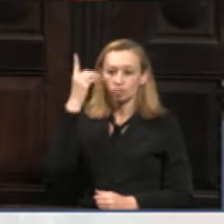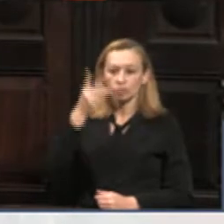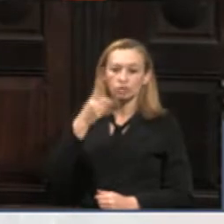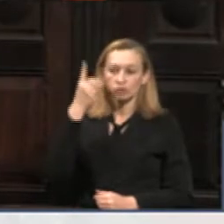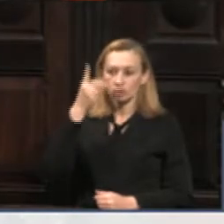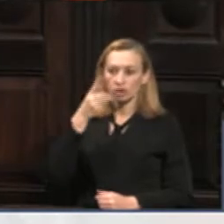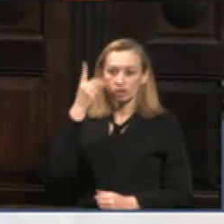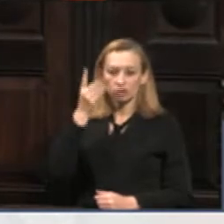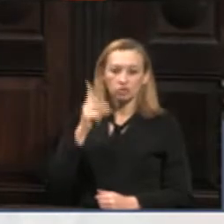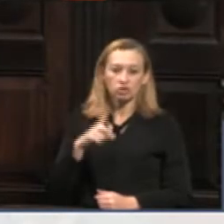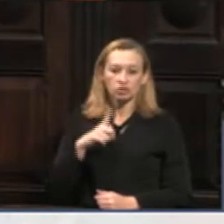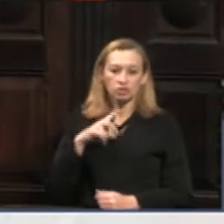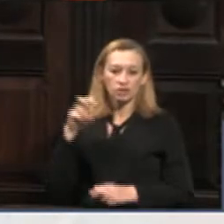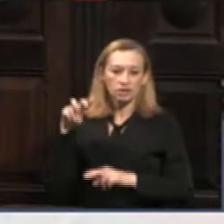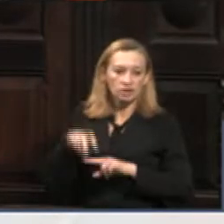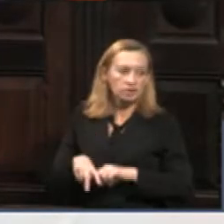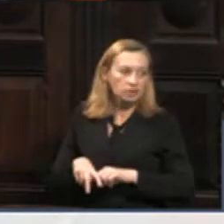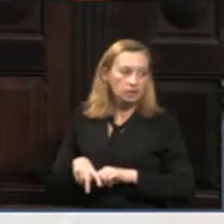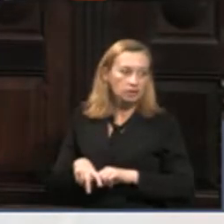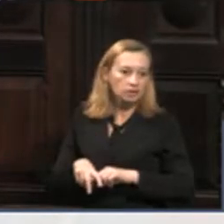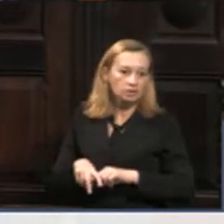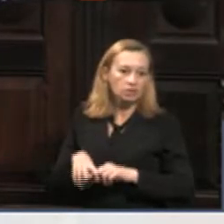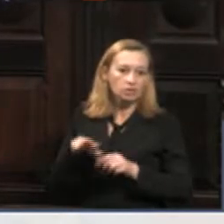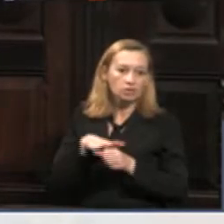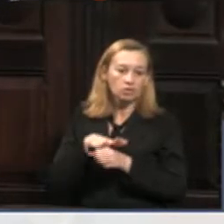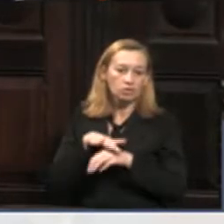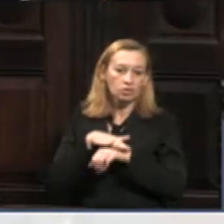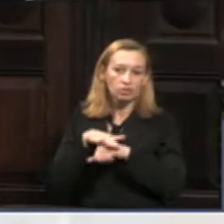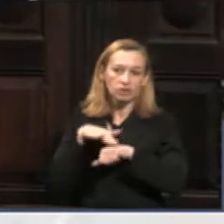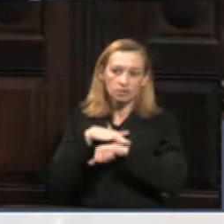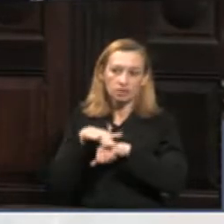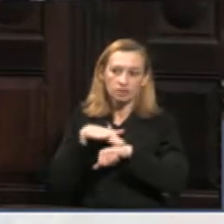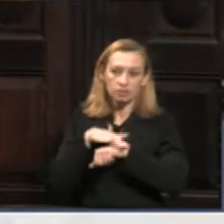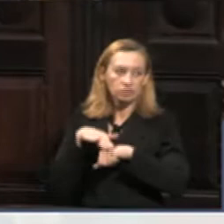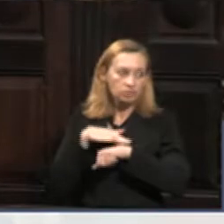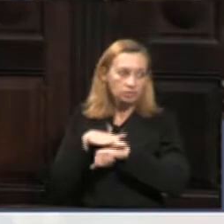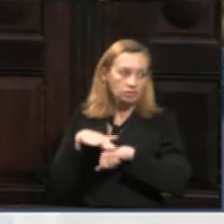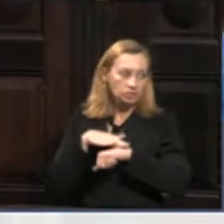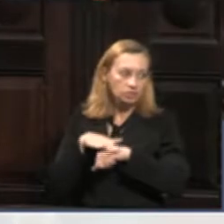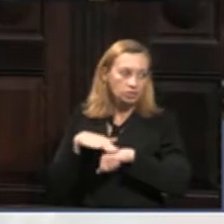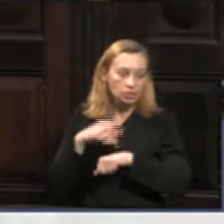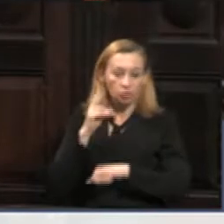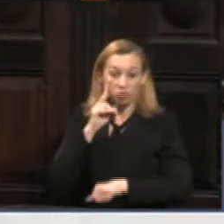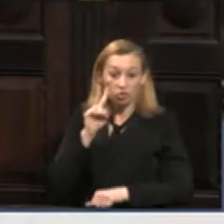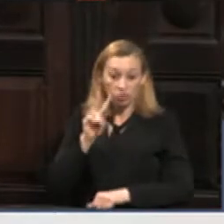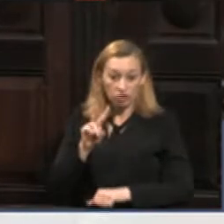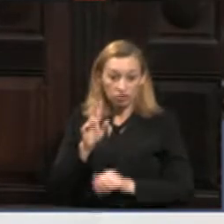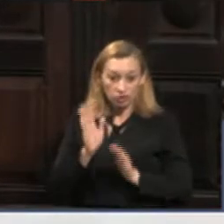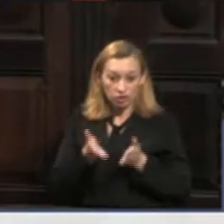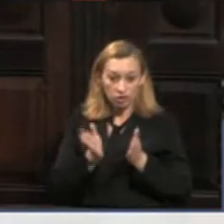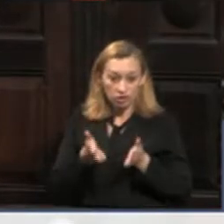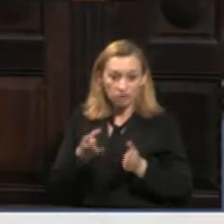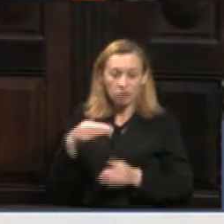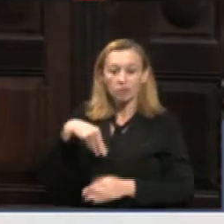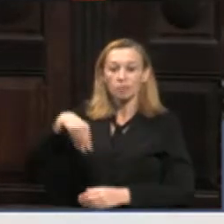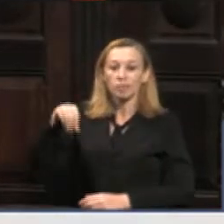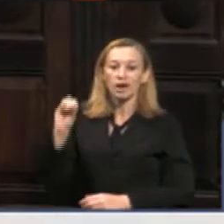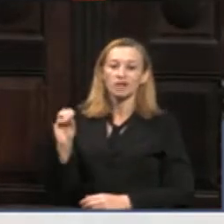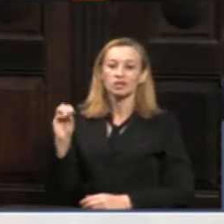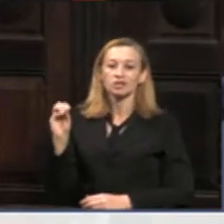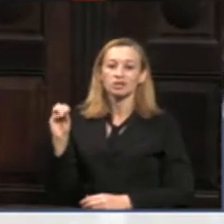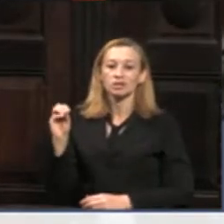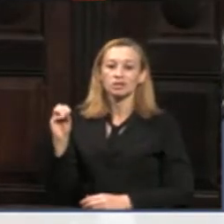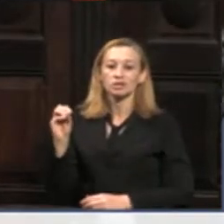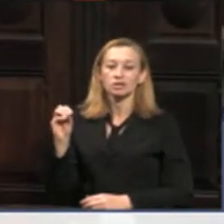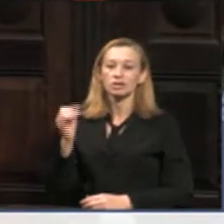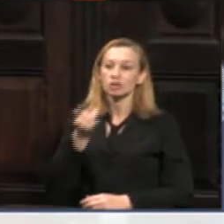estiverem sentados conversando, como ali está o Márcio Pacheco